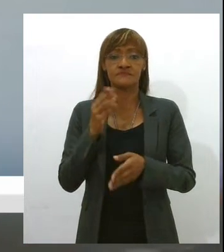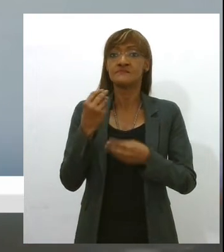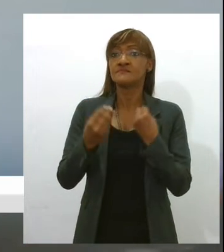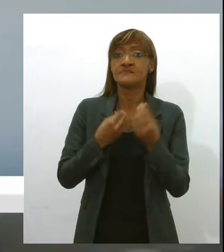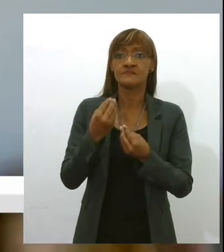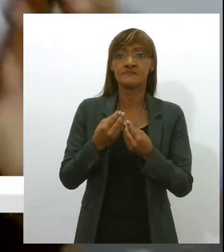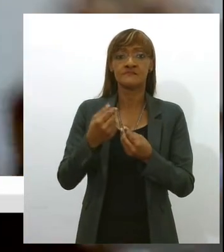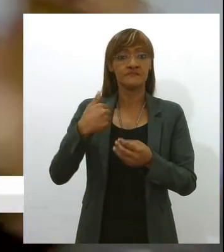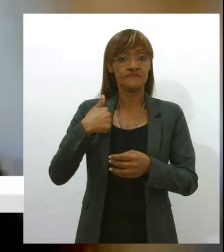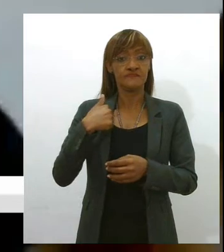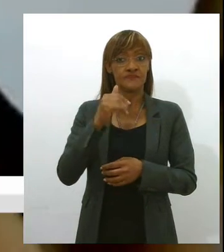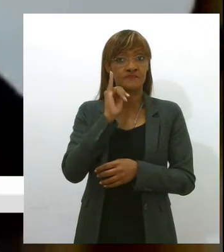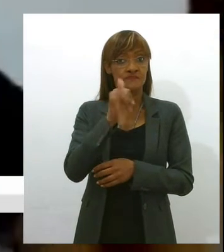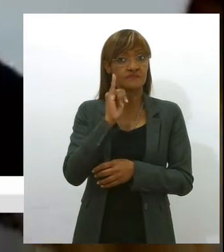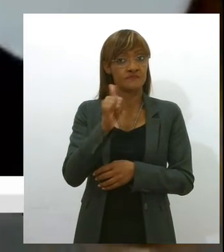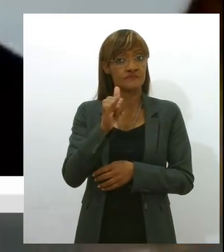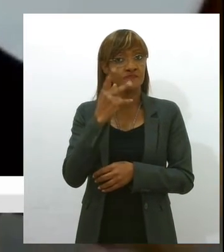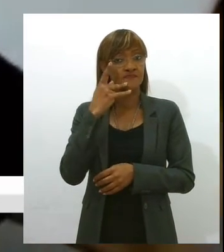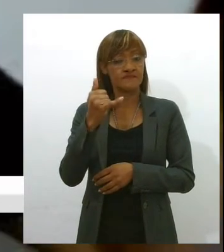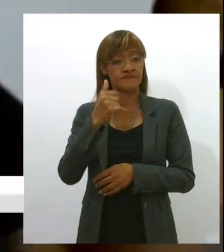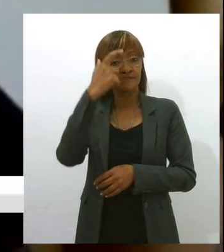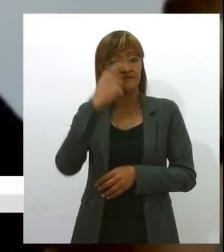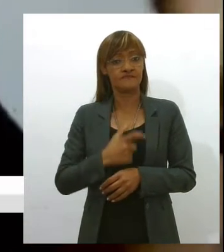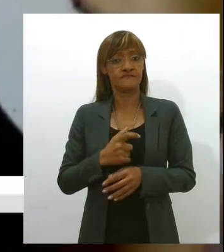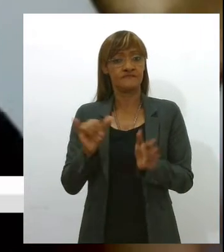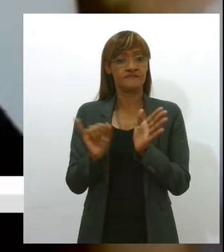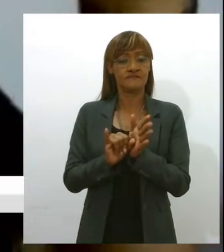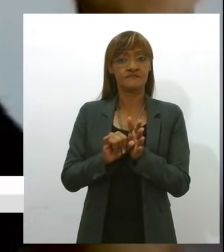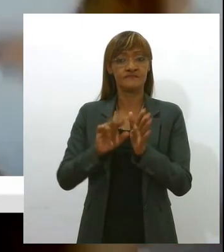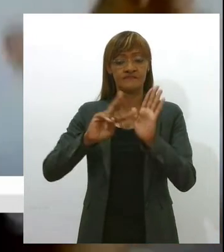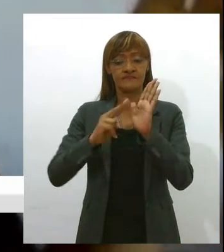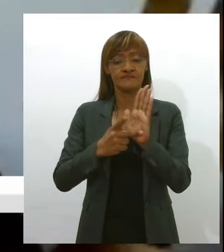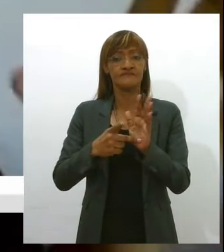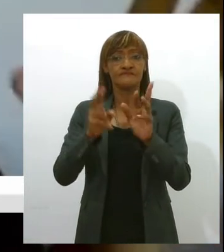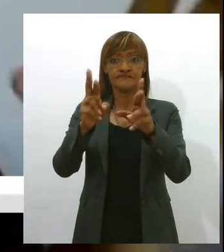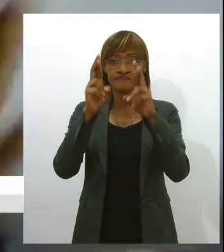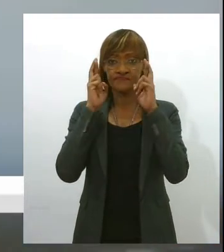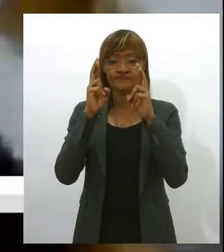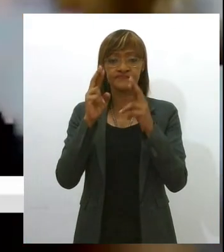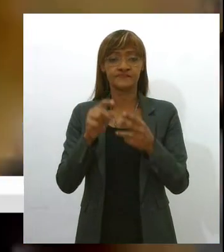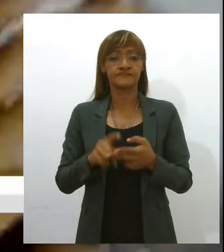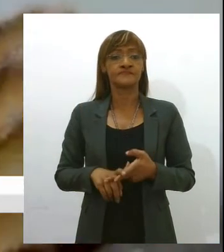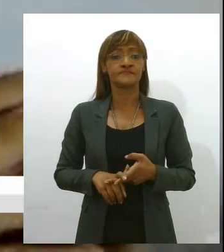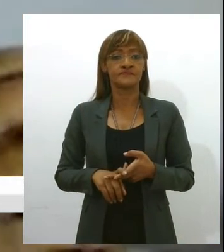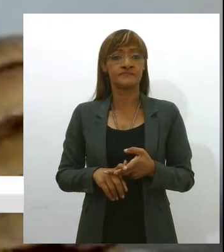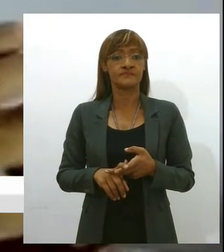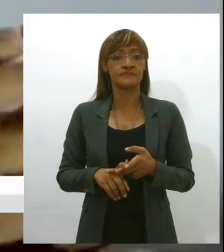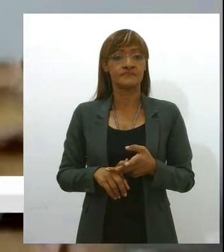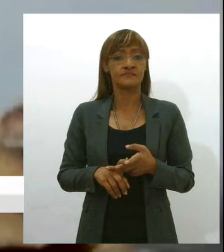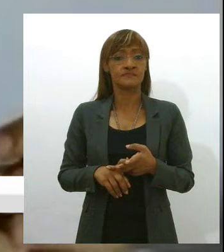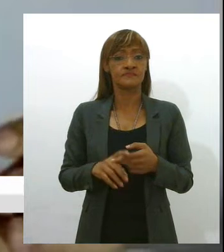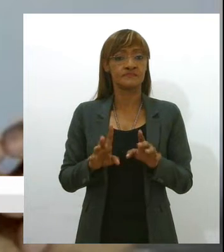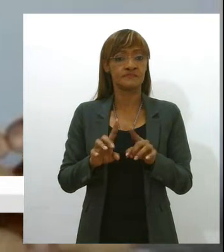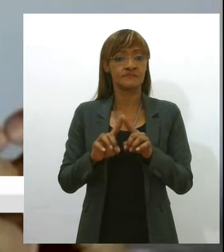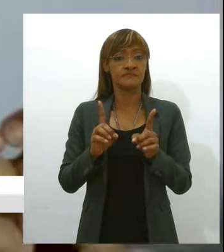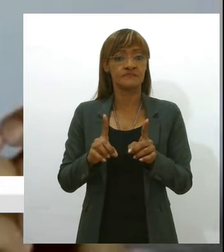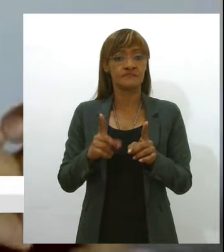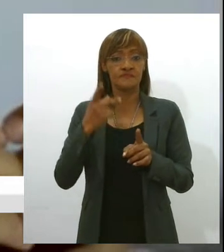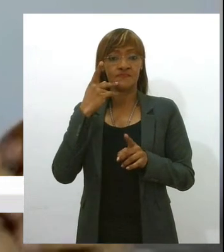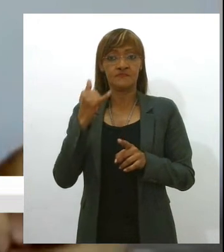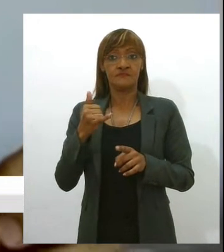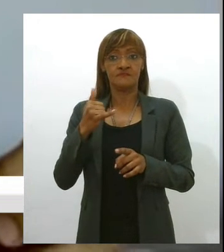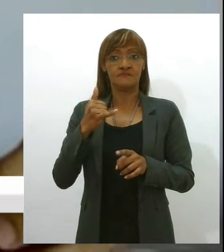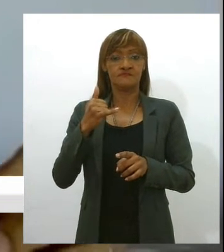eu sou seu pai, é... me respeite, me coisa, todo um pai carregado de autoridade, somente assim.